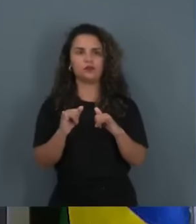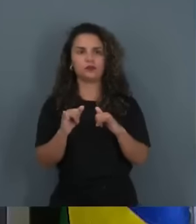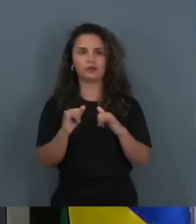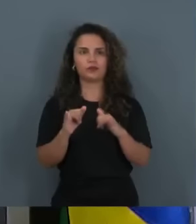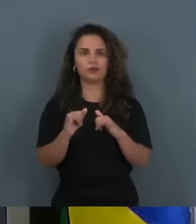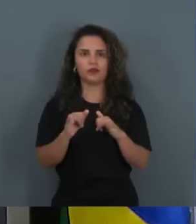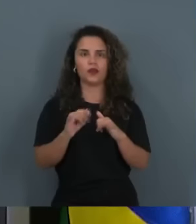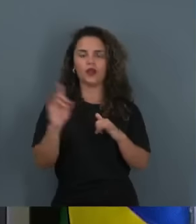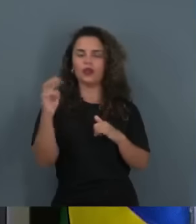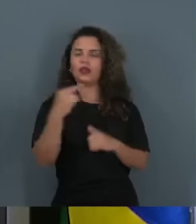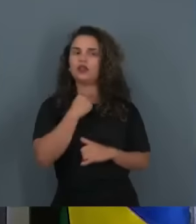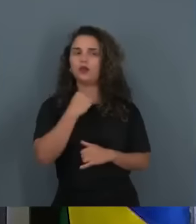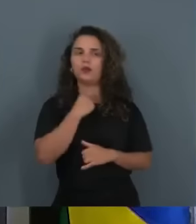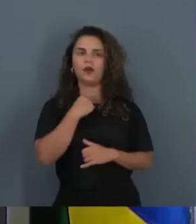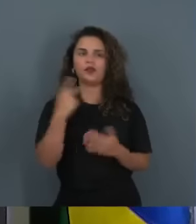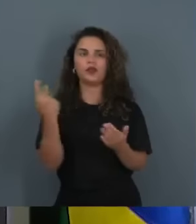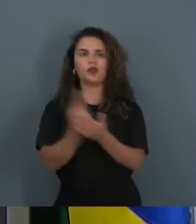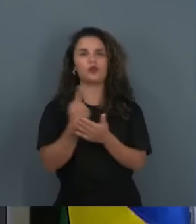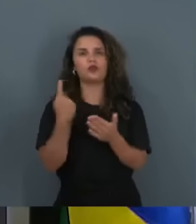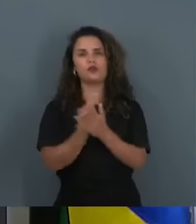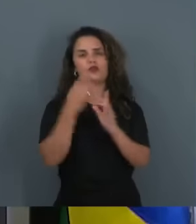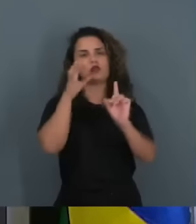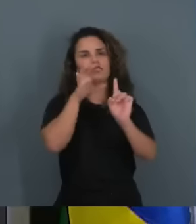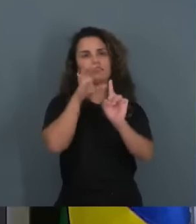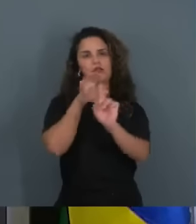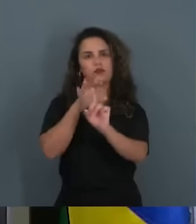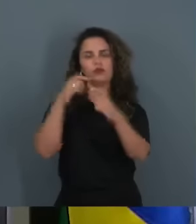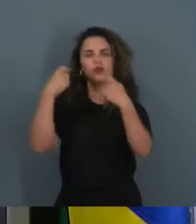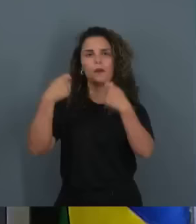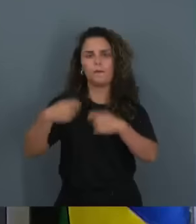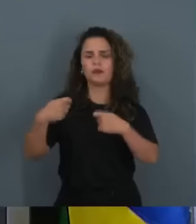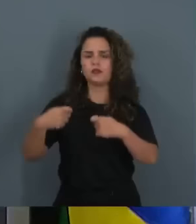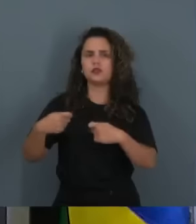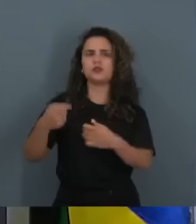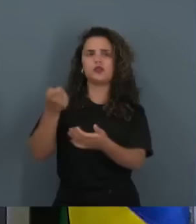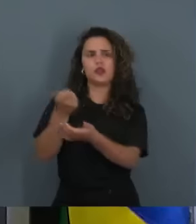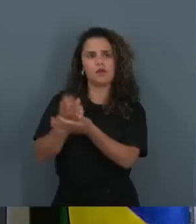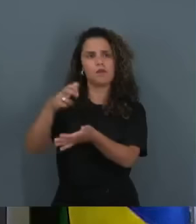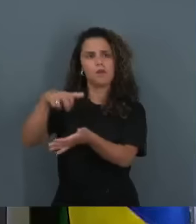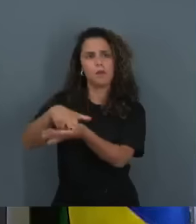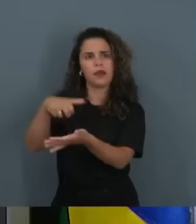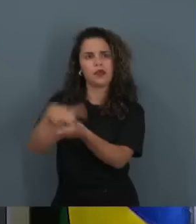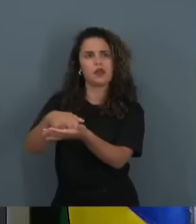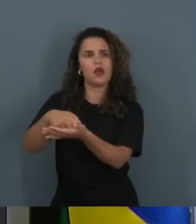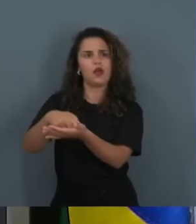não deve mais acontecer abuso, que deve ser repreendido e, inclusive,